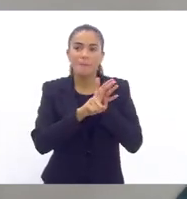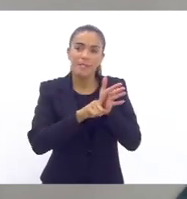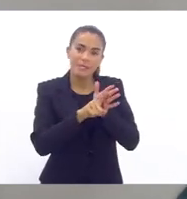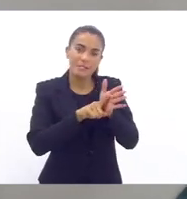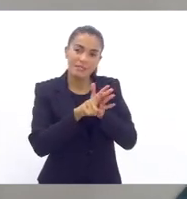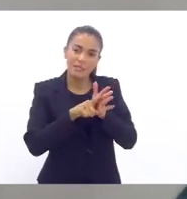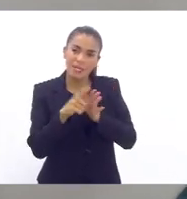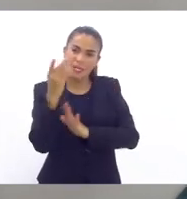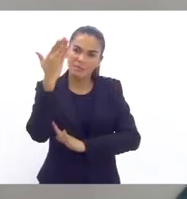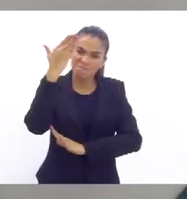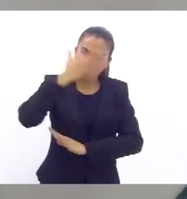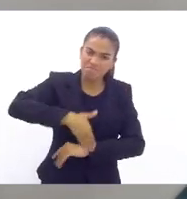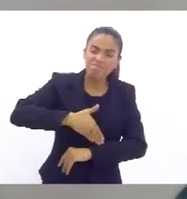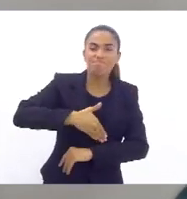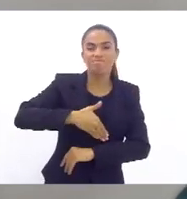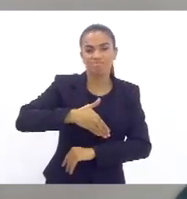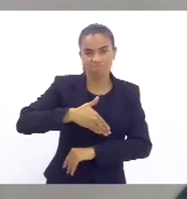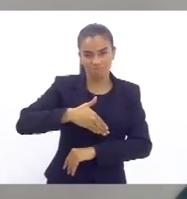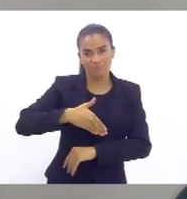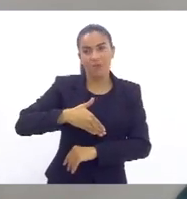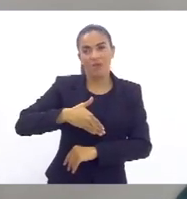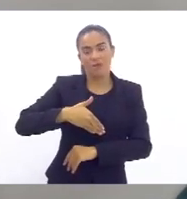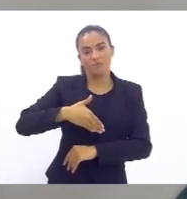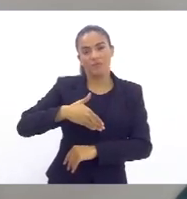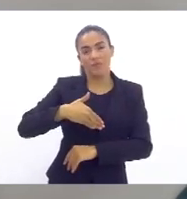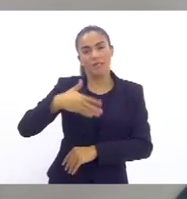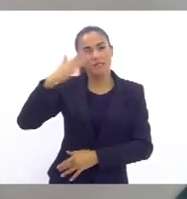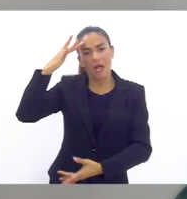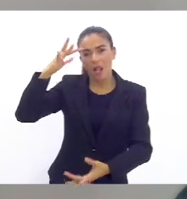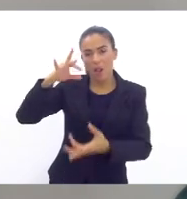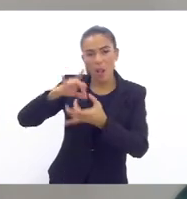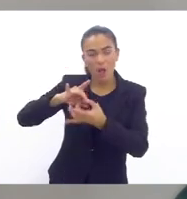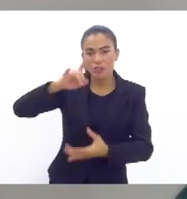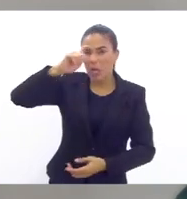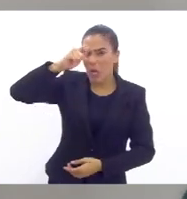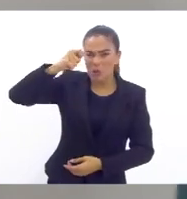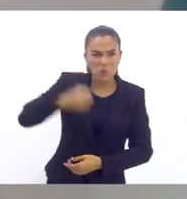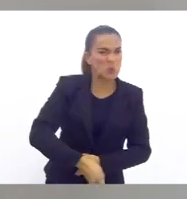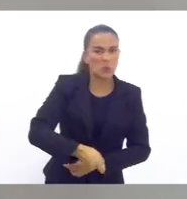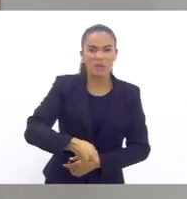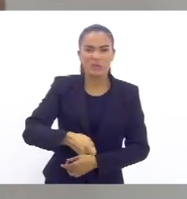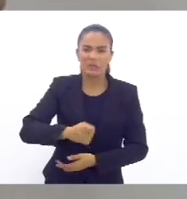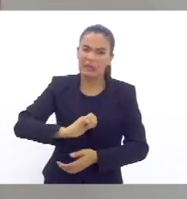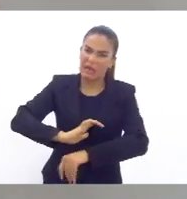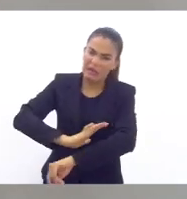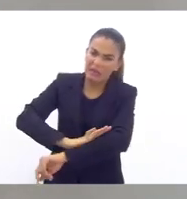apontam para essa essa lógica autoritária racista